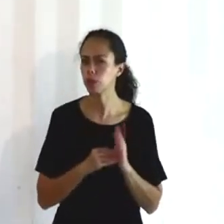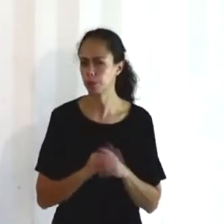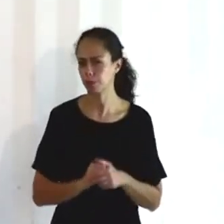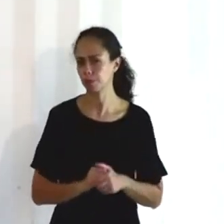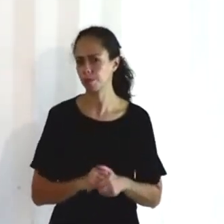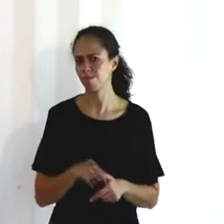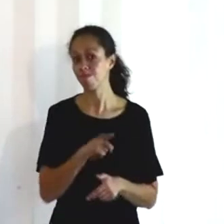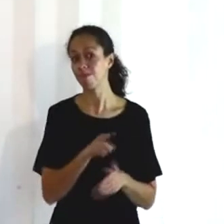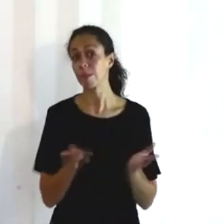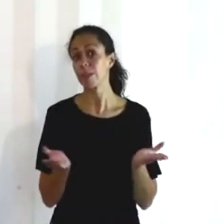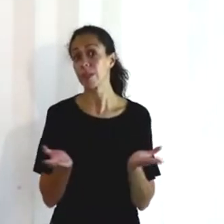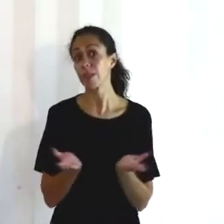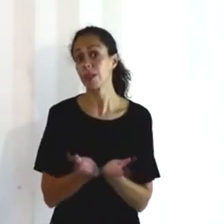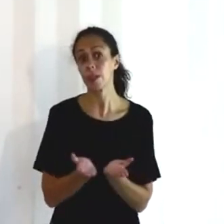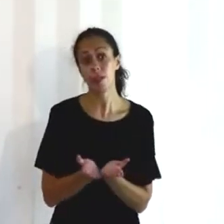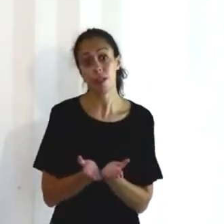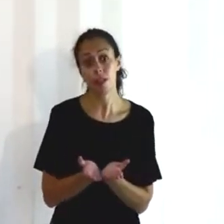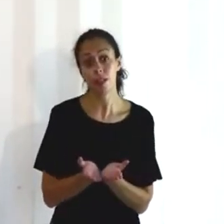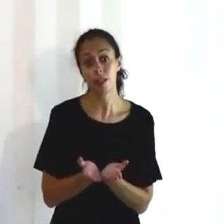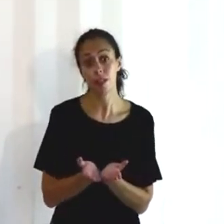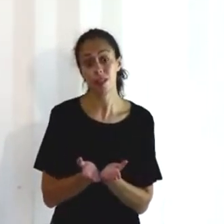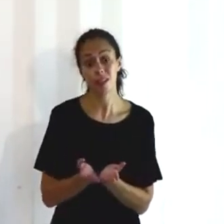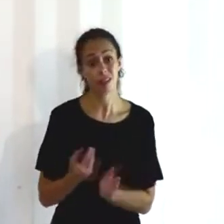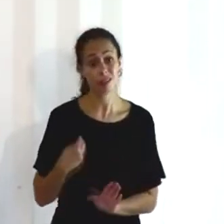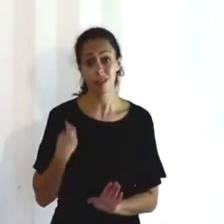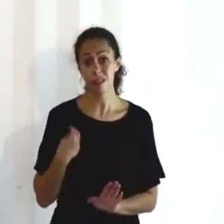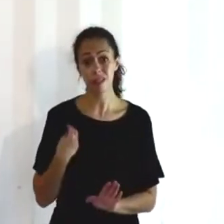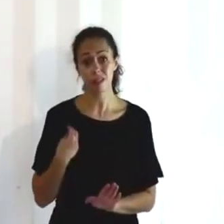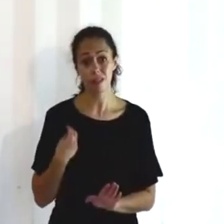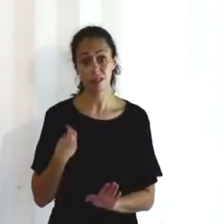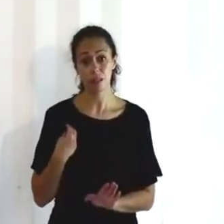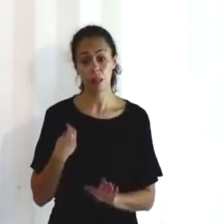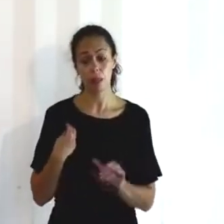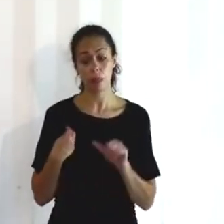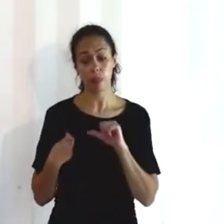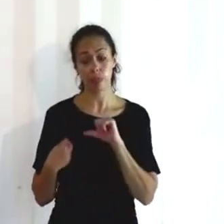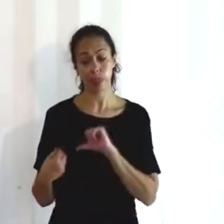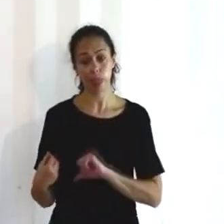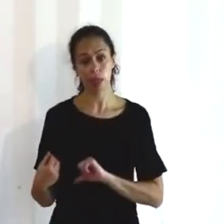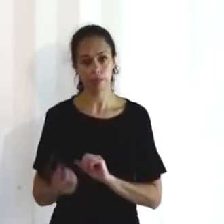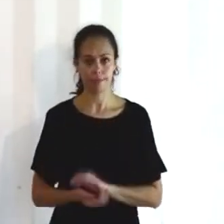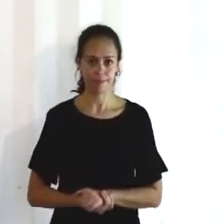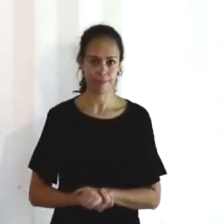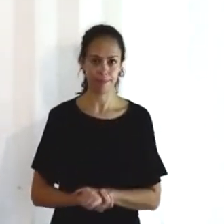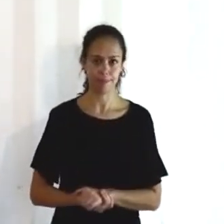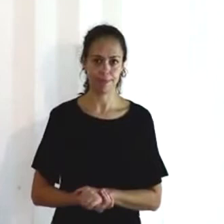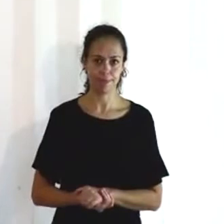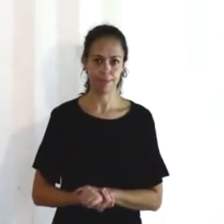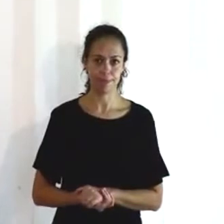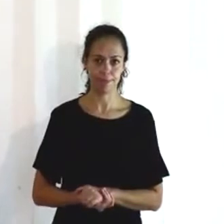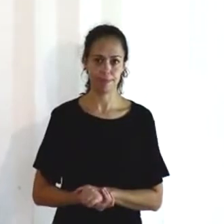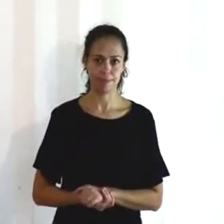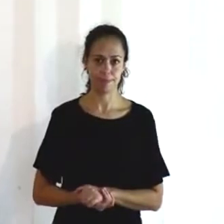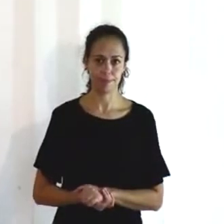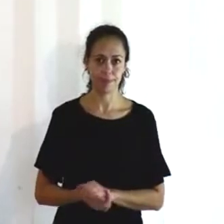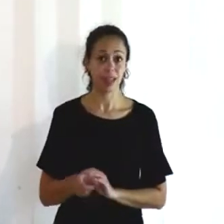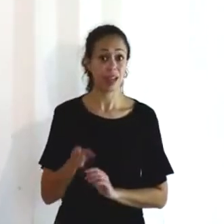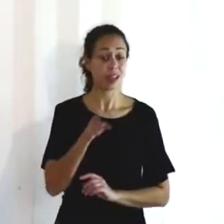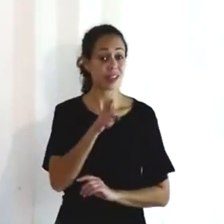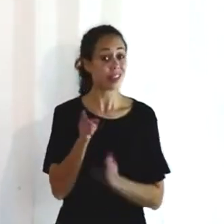muito cristão vivendo muito mal. Tem cristão que está inimigo de irmão. Tem cristão que está inimigo de